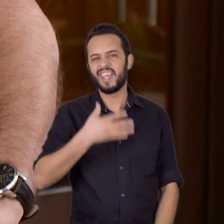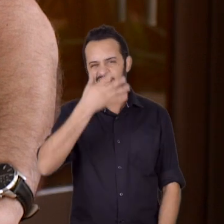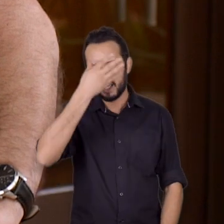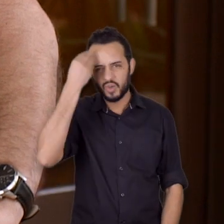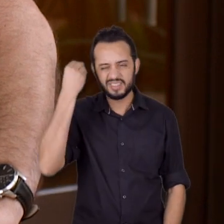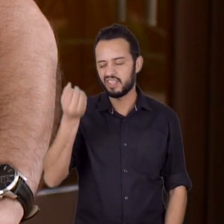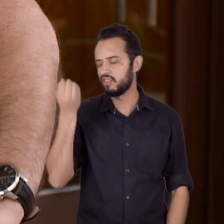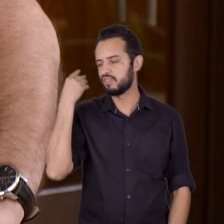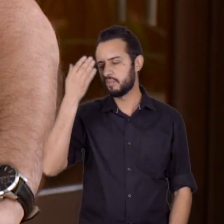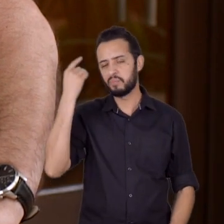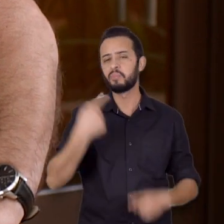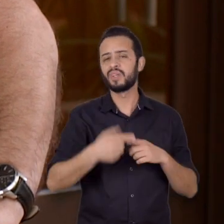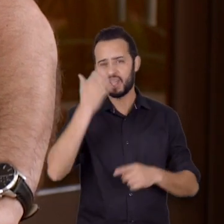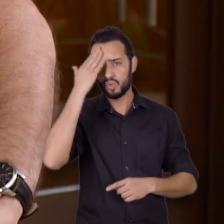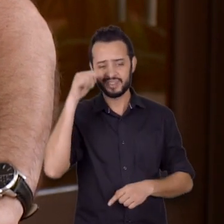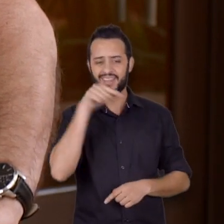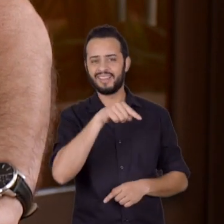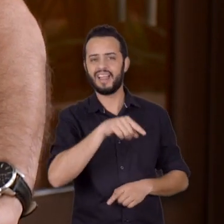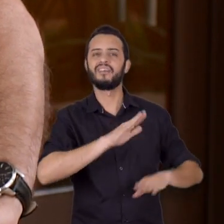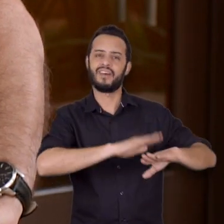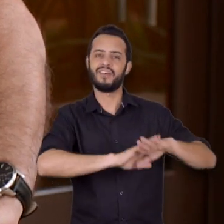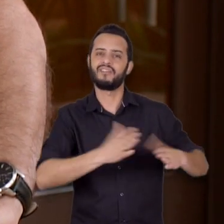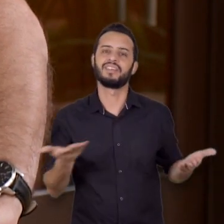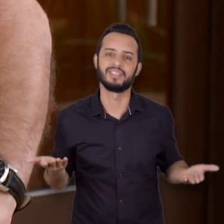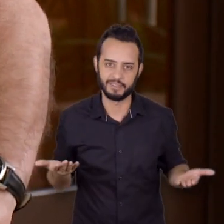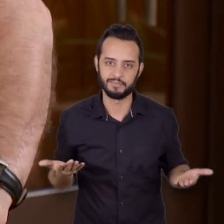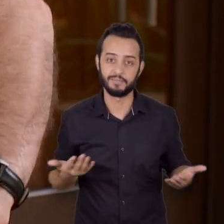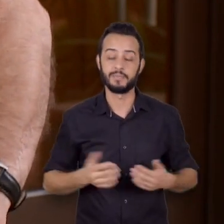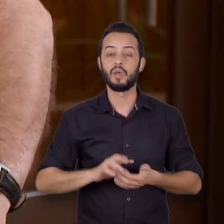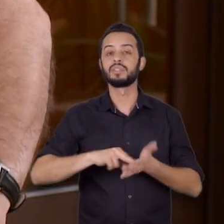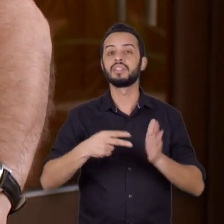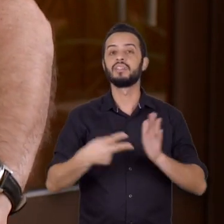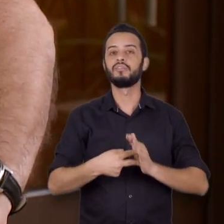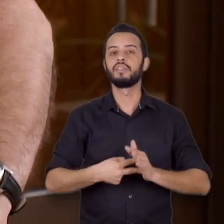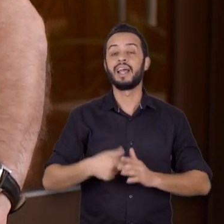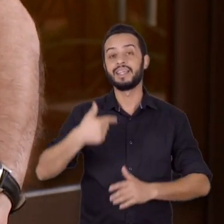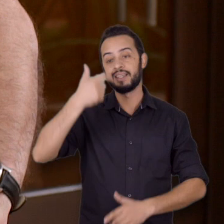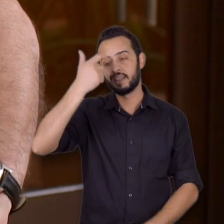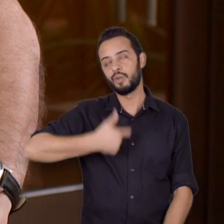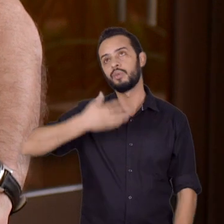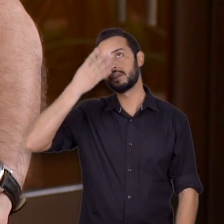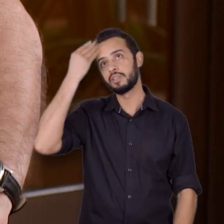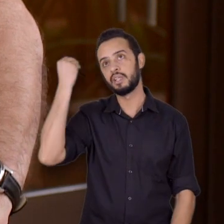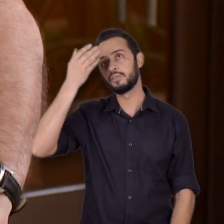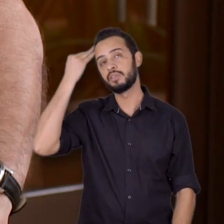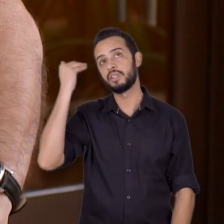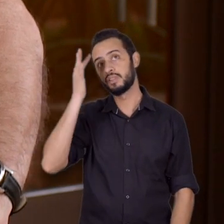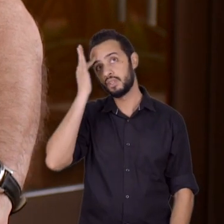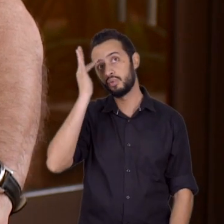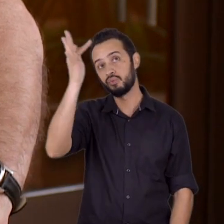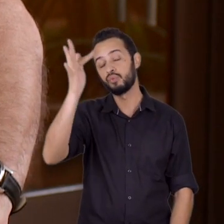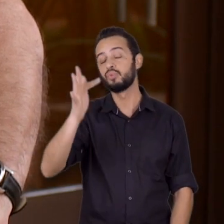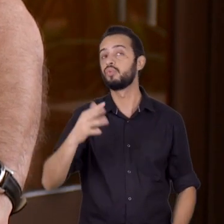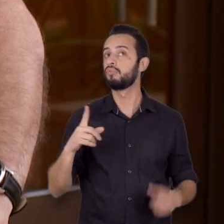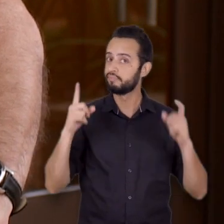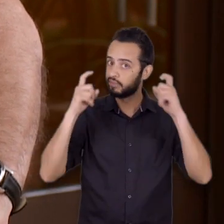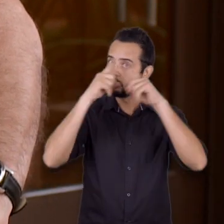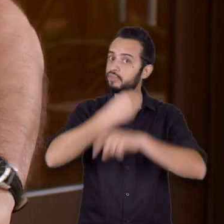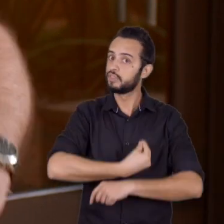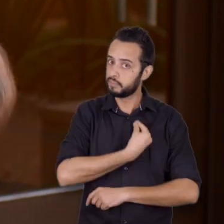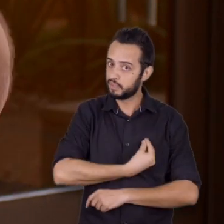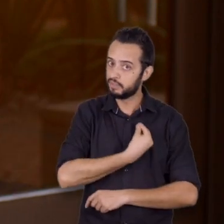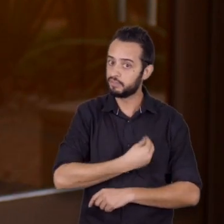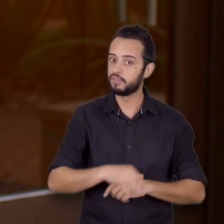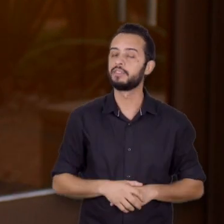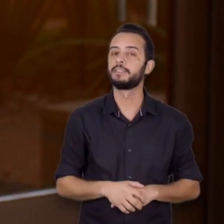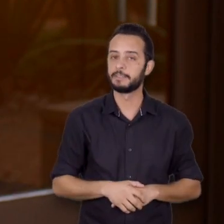E o quanto eu, na verdade, estou com isso, deixando de saber fazer algumas coisas que podem me custar mais caro. E pode